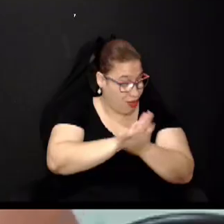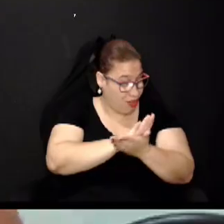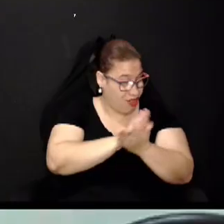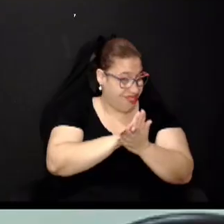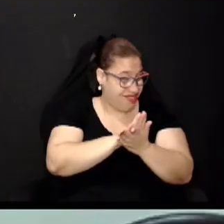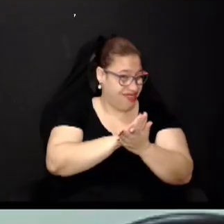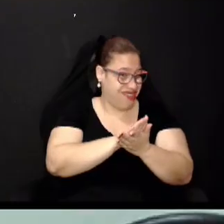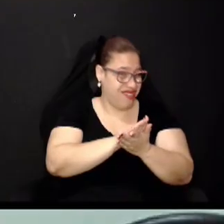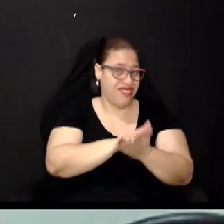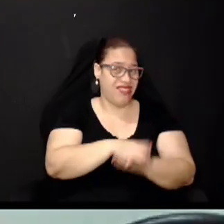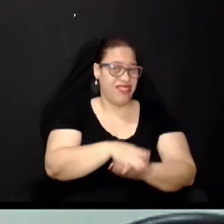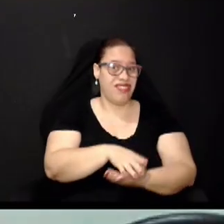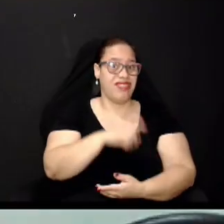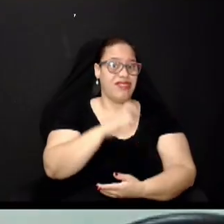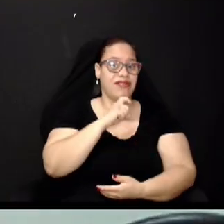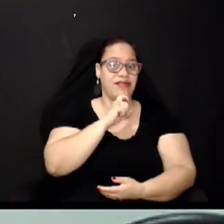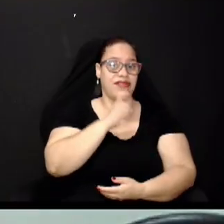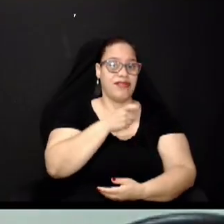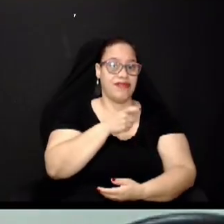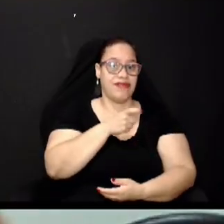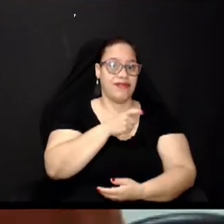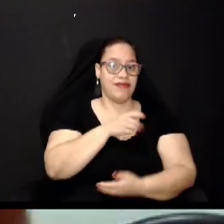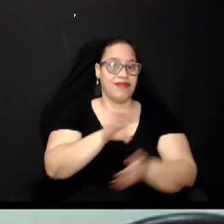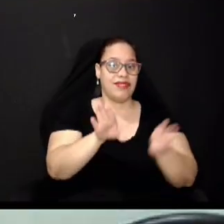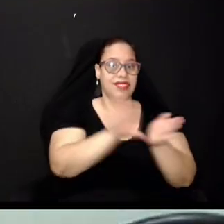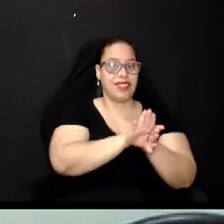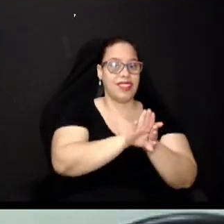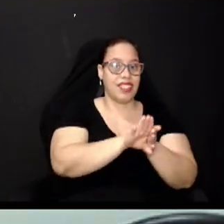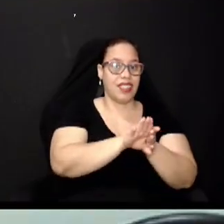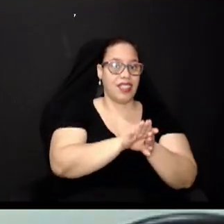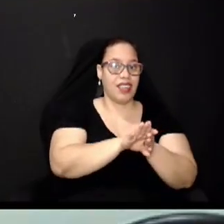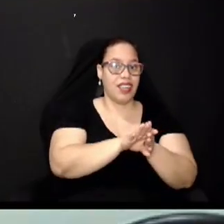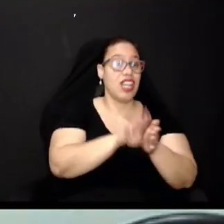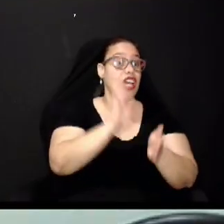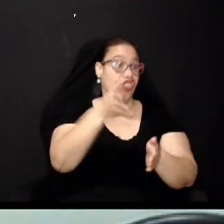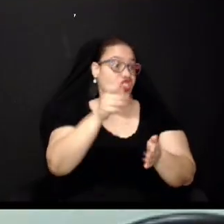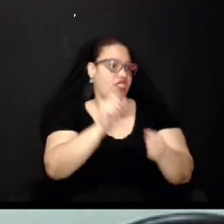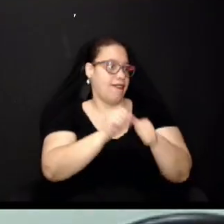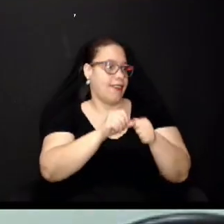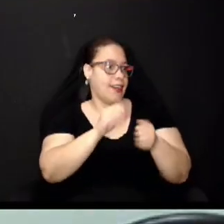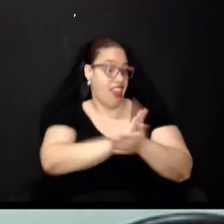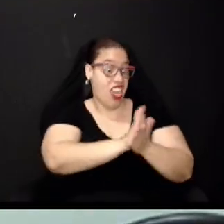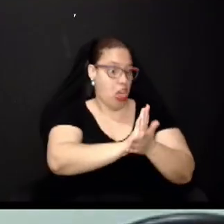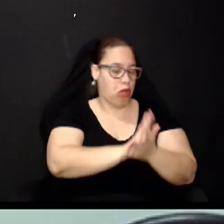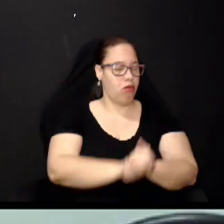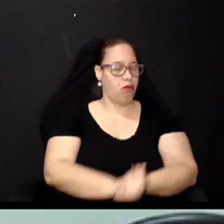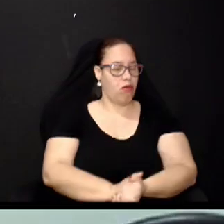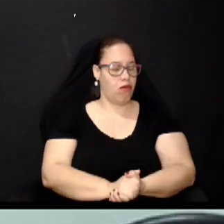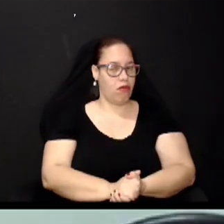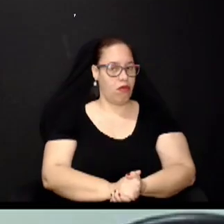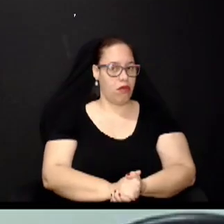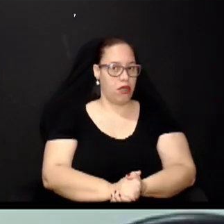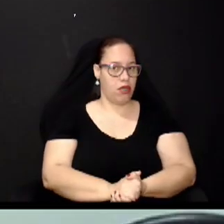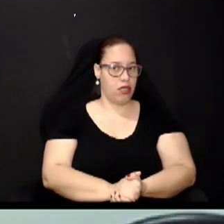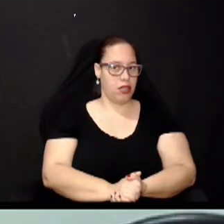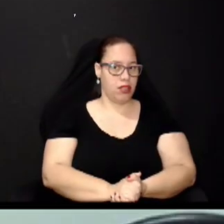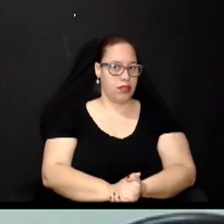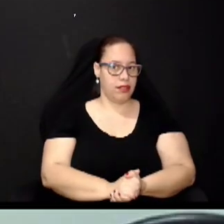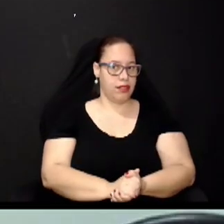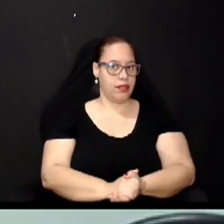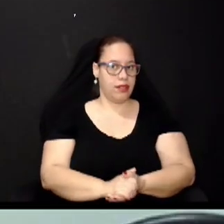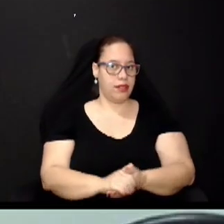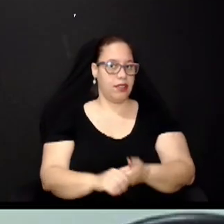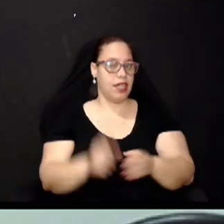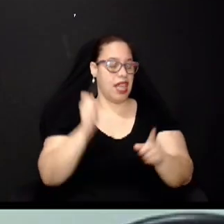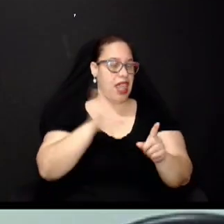o abusador, ele não chega, né, já abusando, né, a gente fala que é o love bomb, né, a pessoa chega bombardeando,